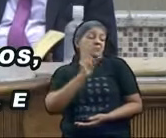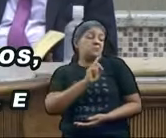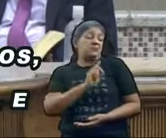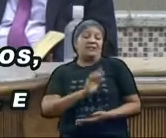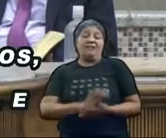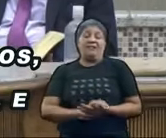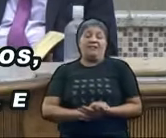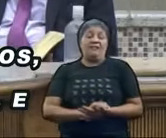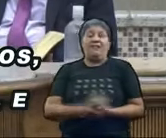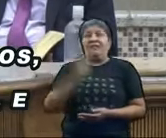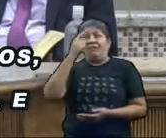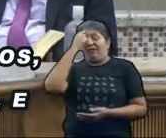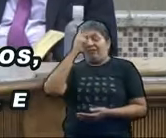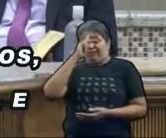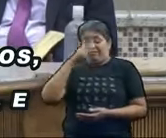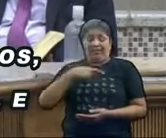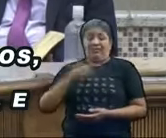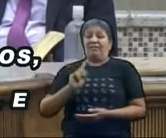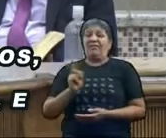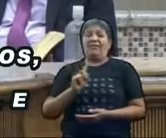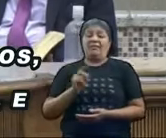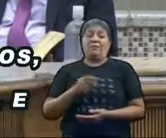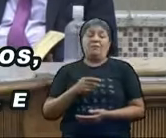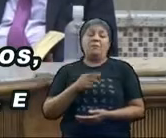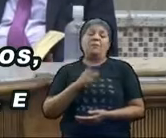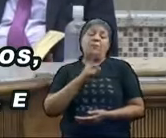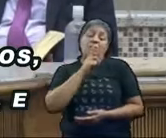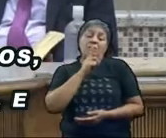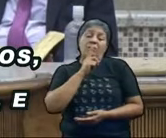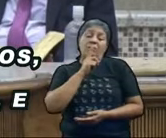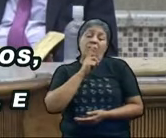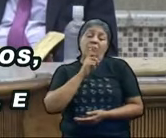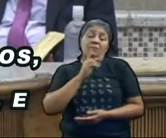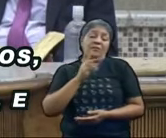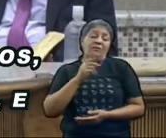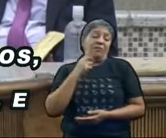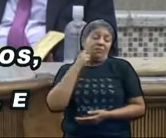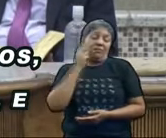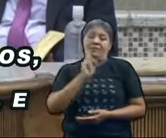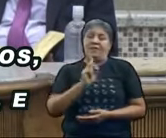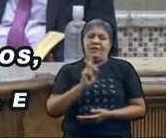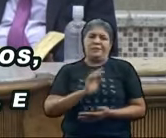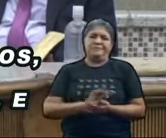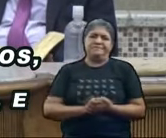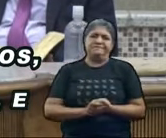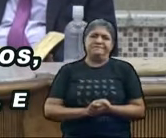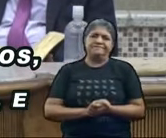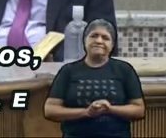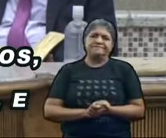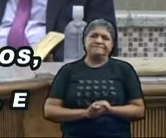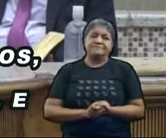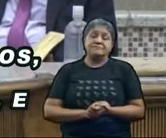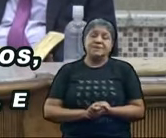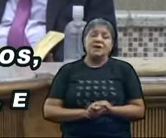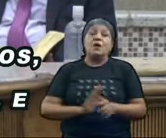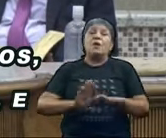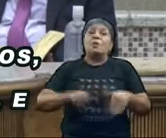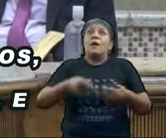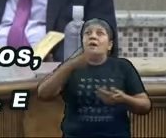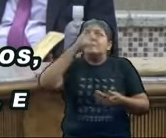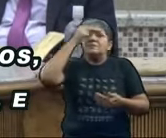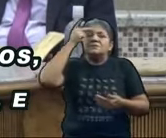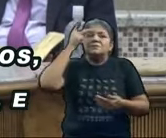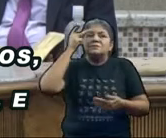pessoa introvertida, uma pessoa que fala pouco, uma pessoa acanhada, nada disso, nada disso,